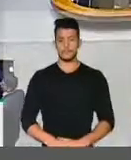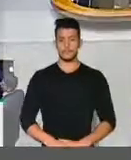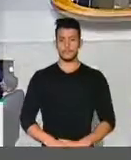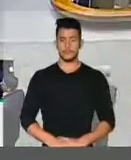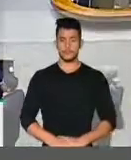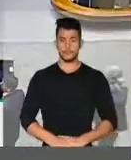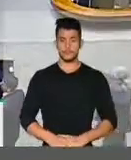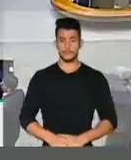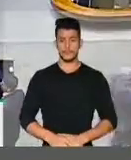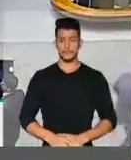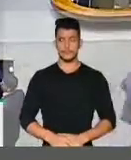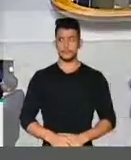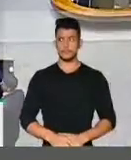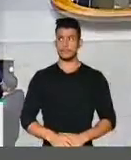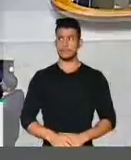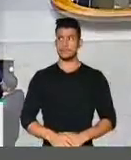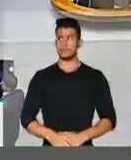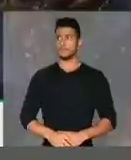Tudo bem. Senhor presidente.